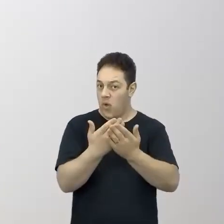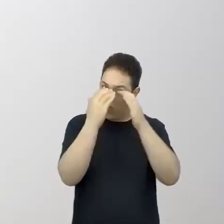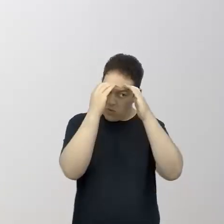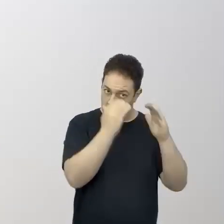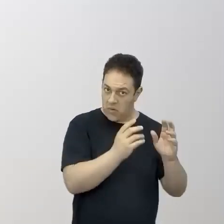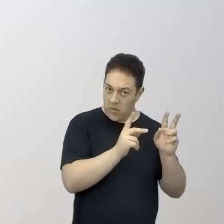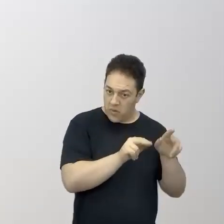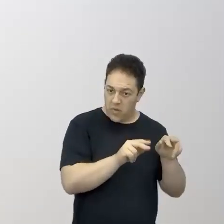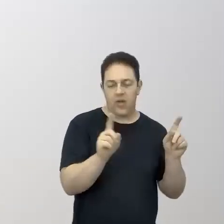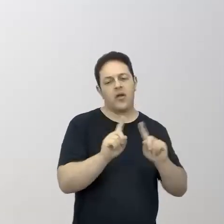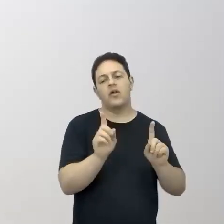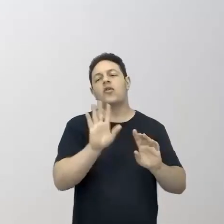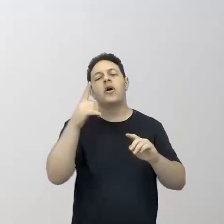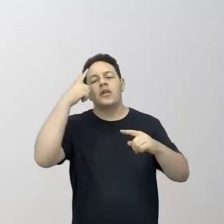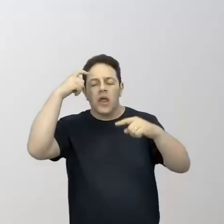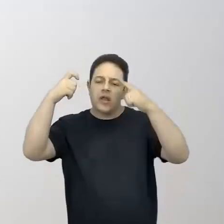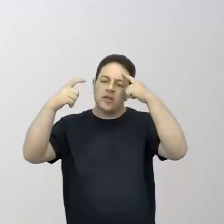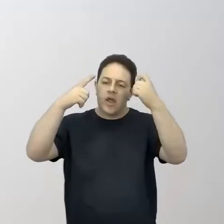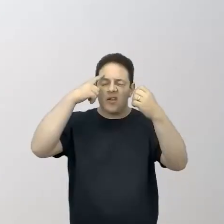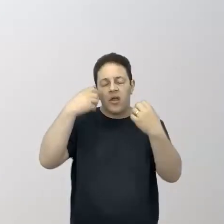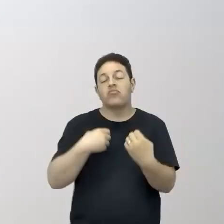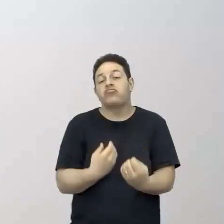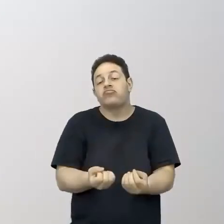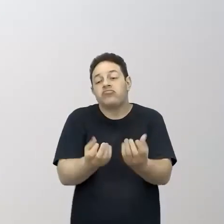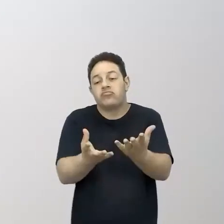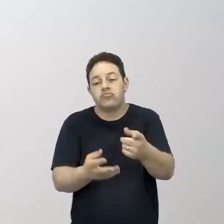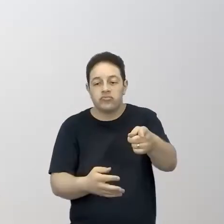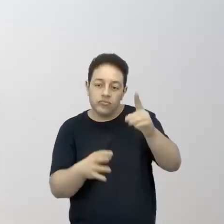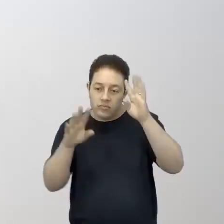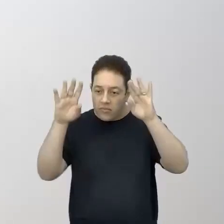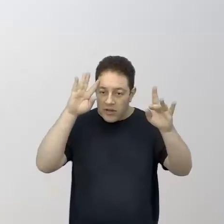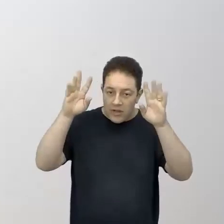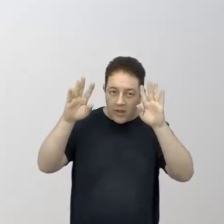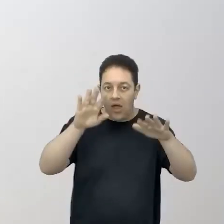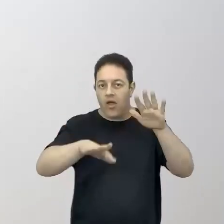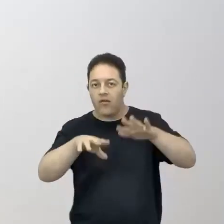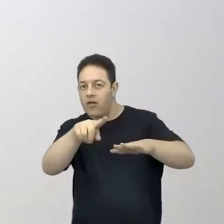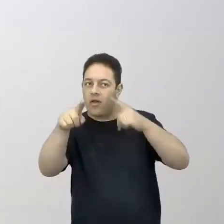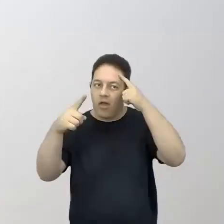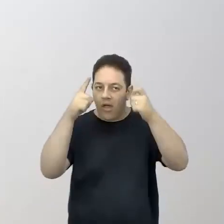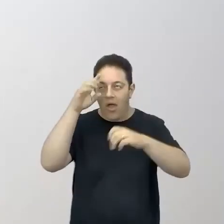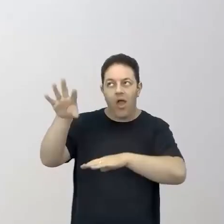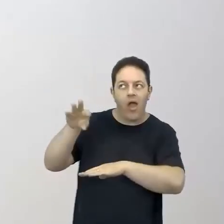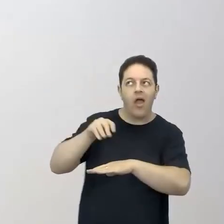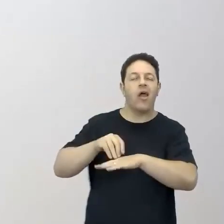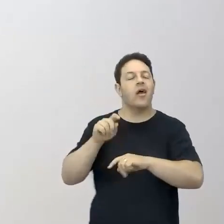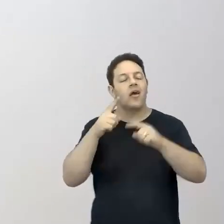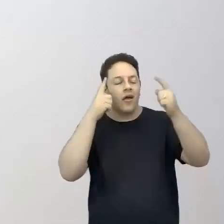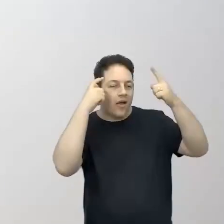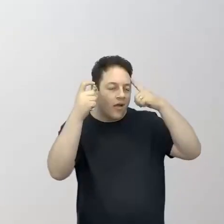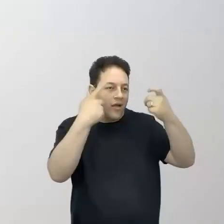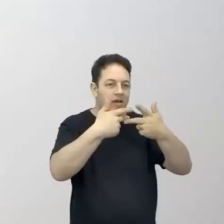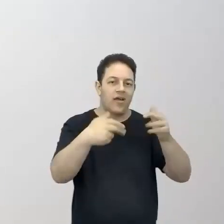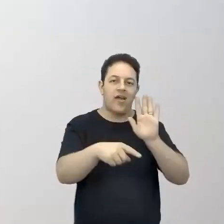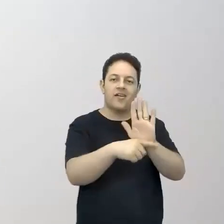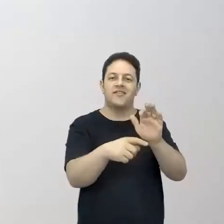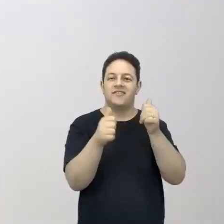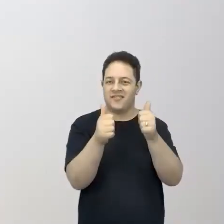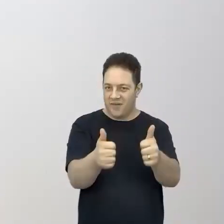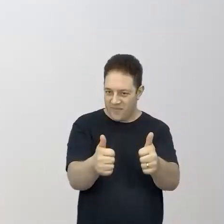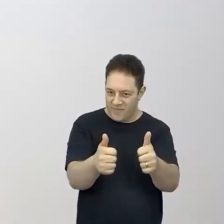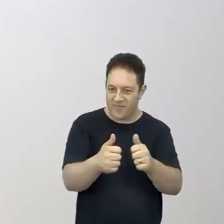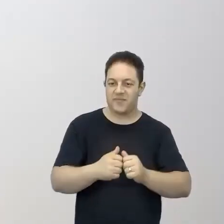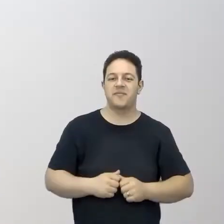apenas ideias que eu estou colocando aqui em movimento para que alguma parte dessas ideias possa ter serventia para vocês, tá